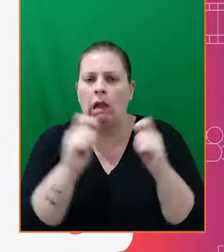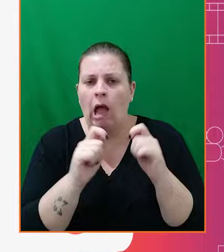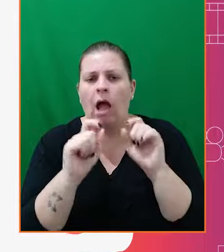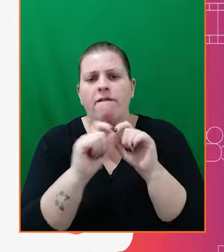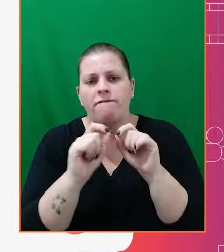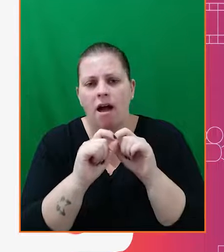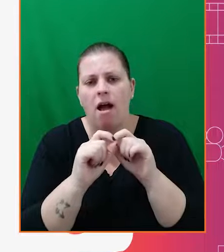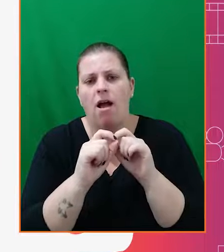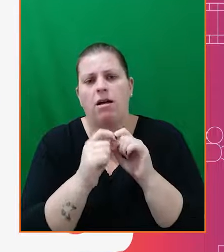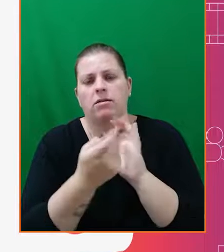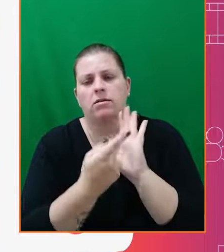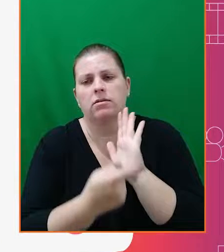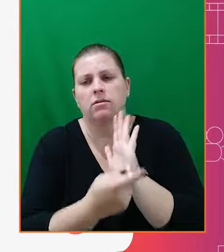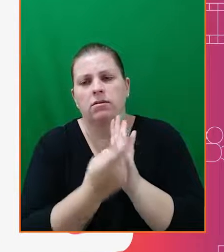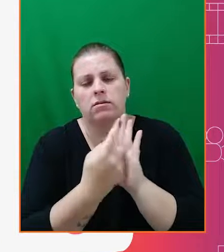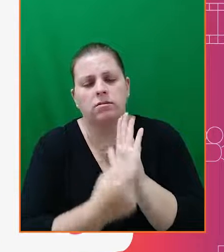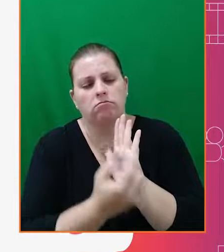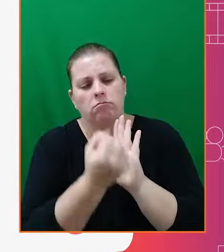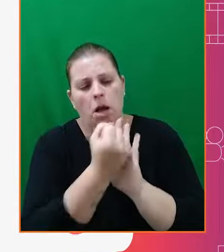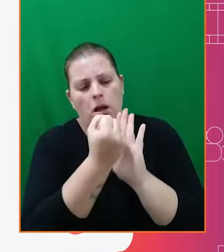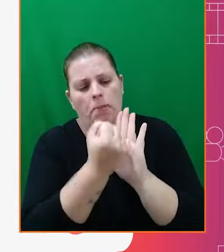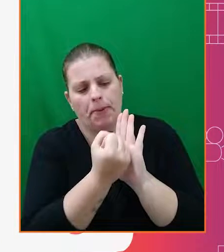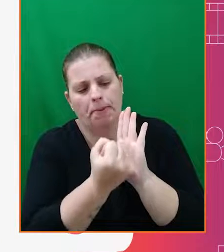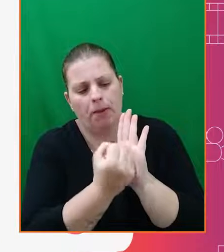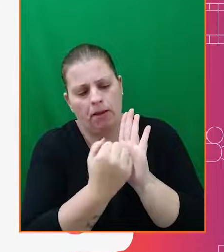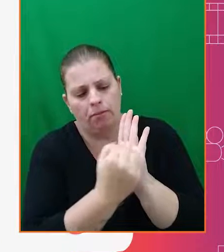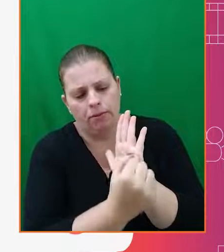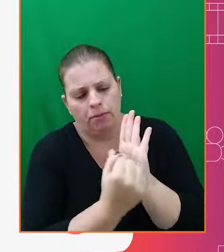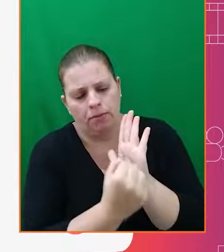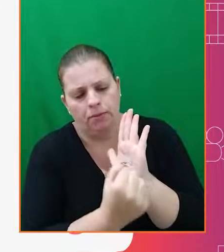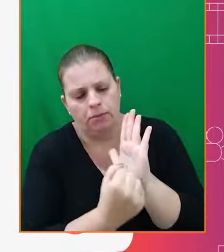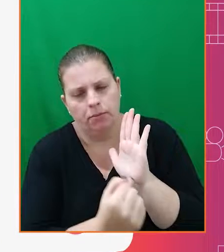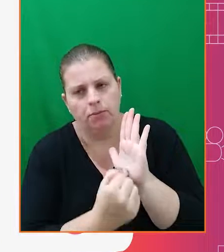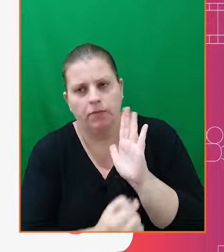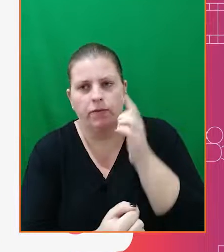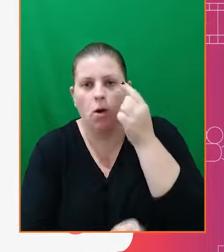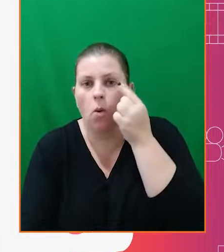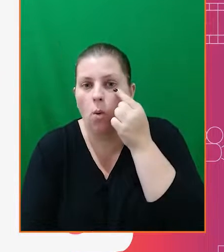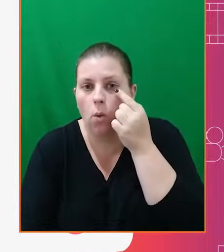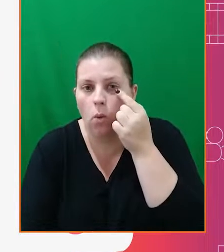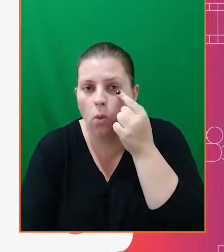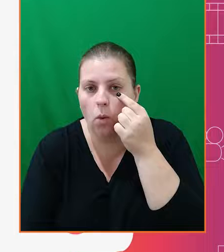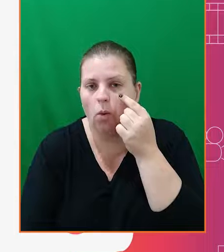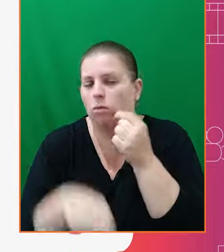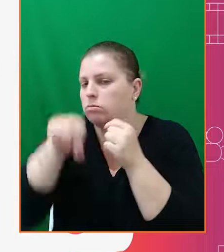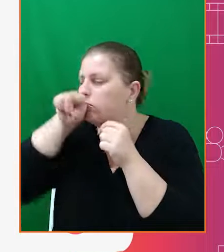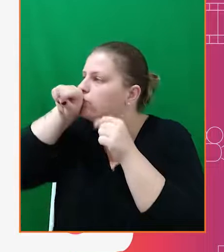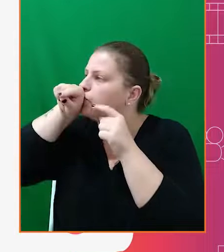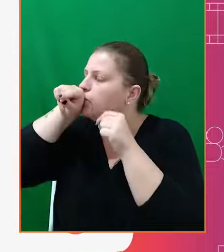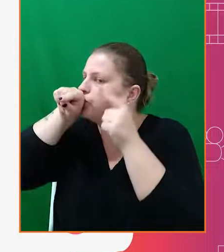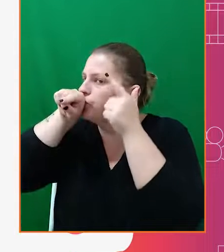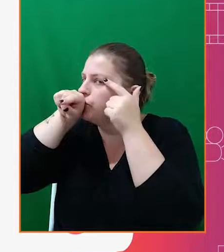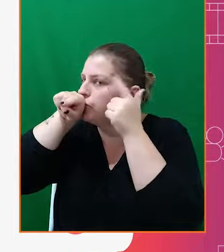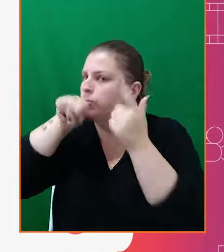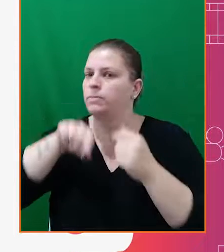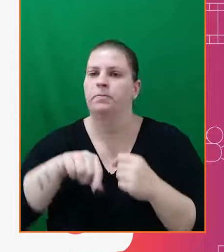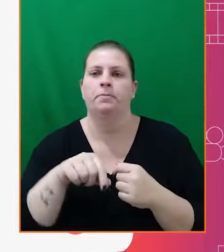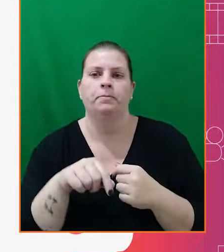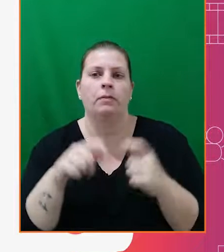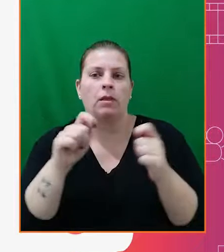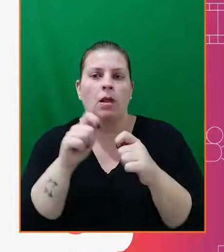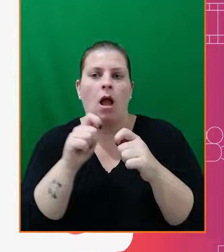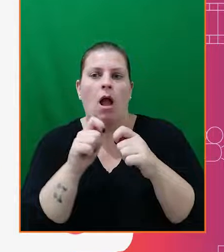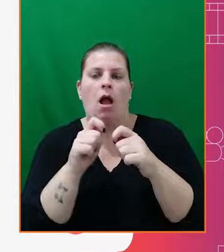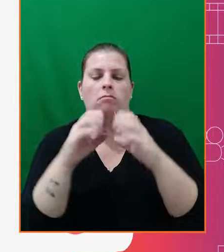Aqui eu posso fazer ainda outras marcações para descobrir aonde é o olho do meu passarinho. Então, nesse caso, eu posso, por exemplo, dividir